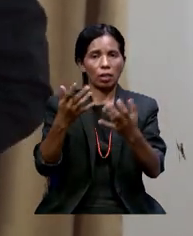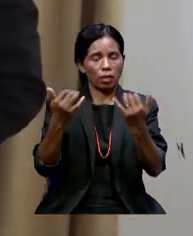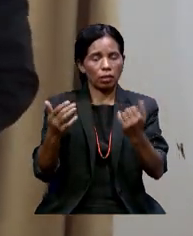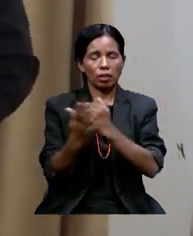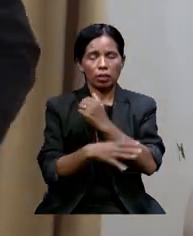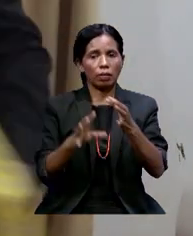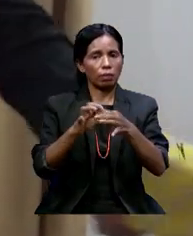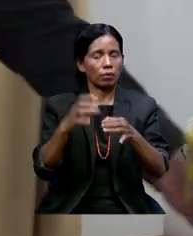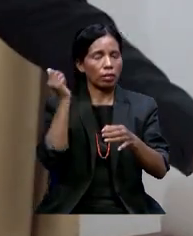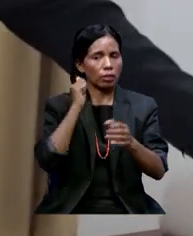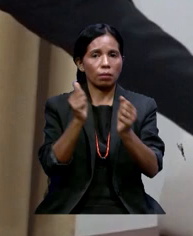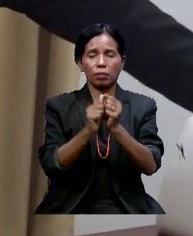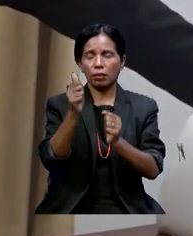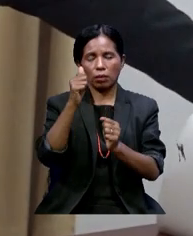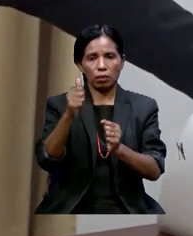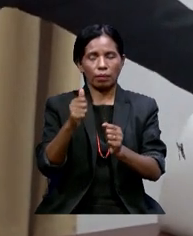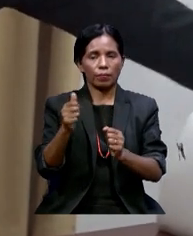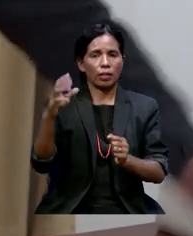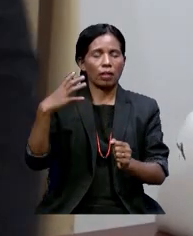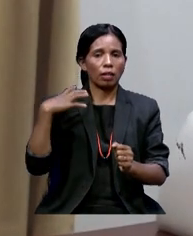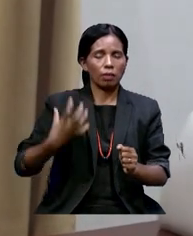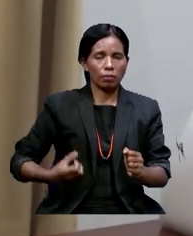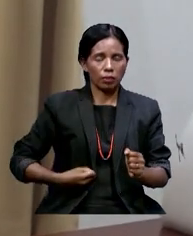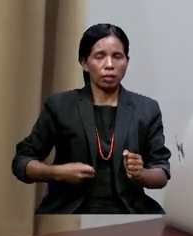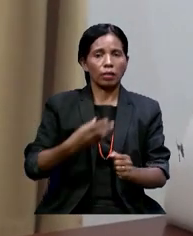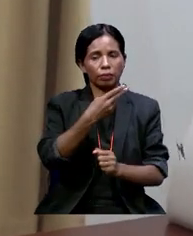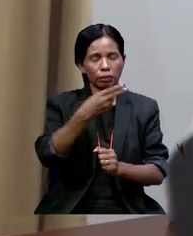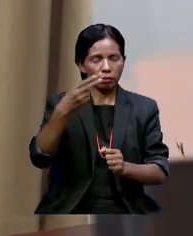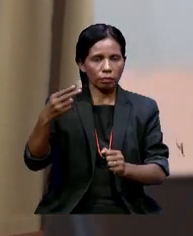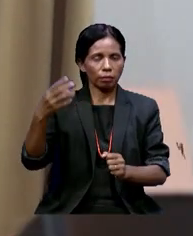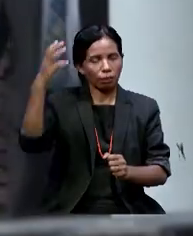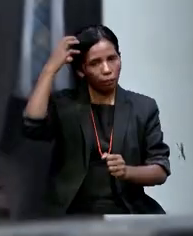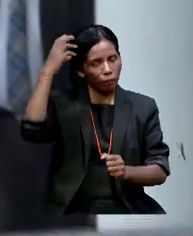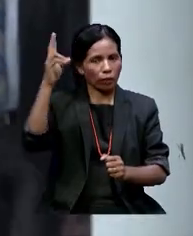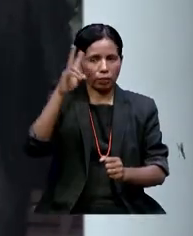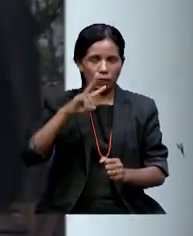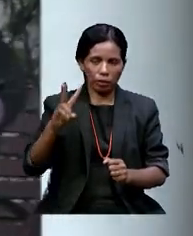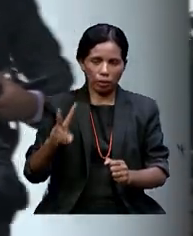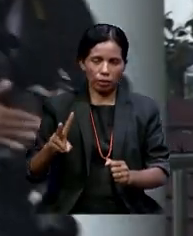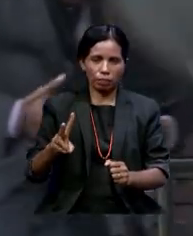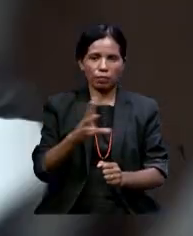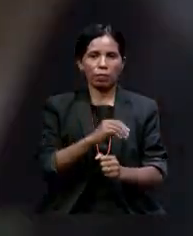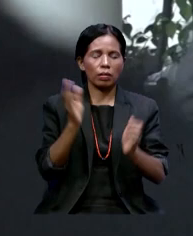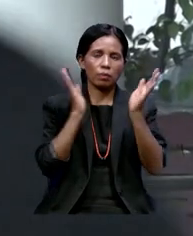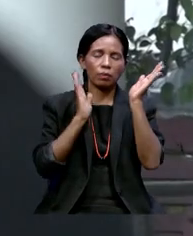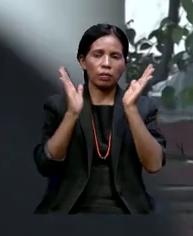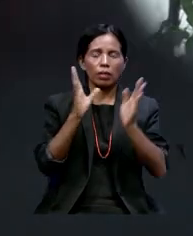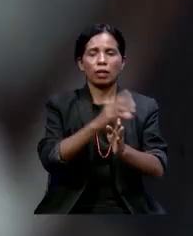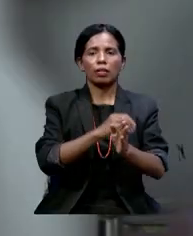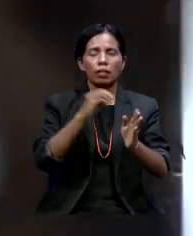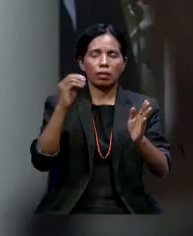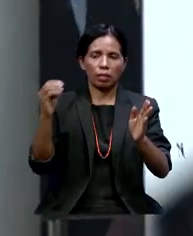memru ASEAN hamutuk sanulu, mak hanesan, Kamboja, Indonesia, Laos, Vietnam, Brunei Darussalam, Singapura,